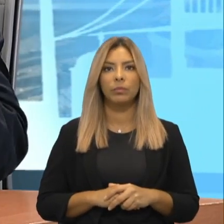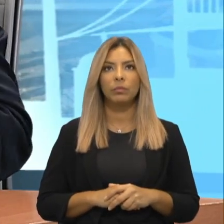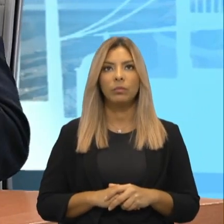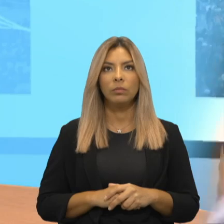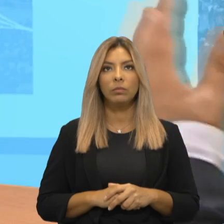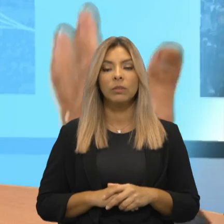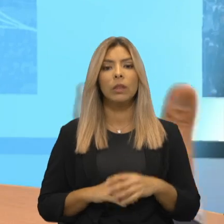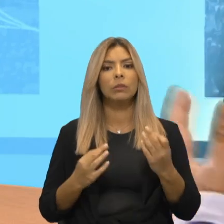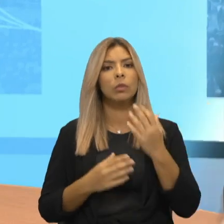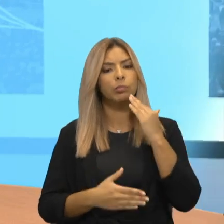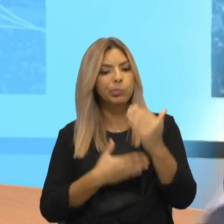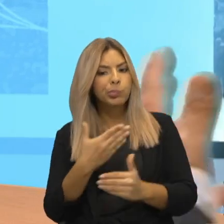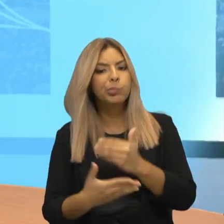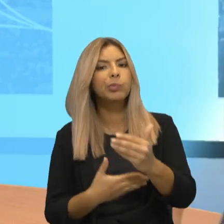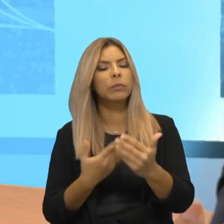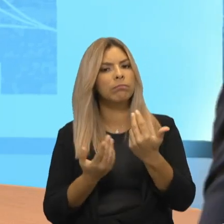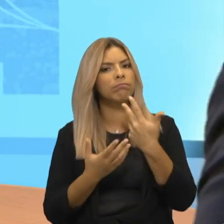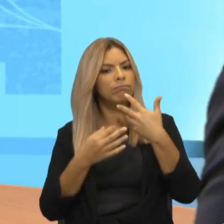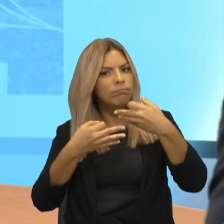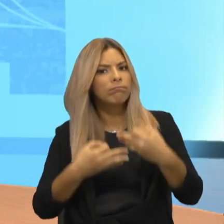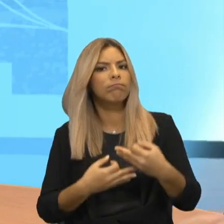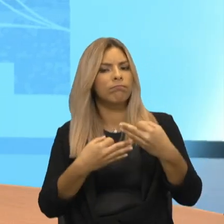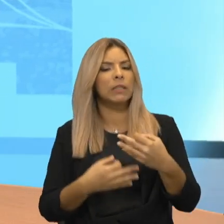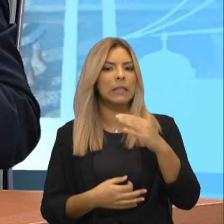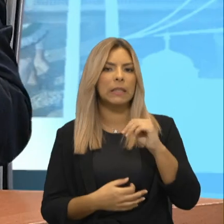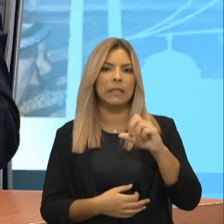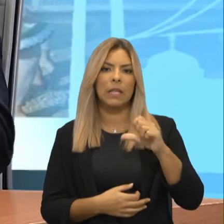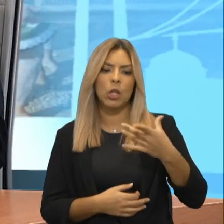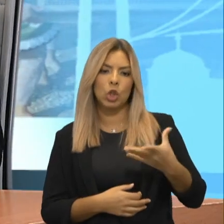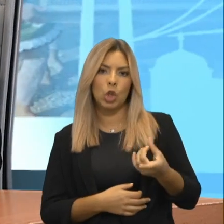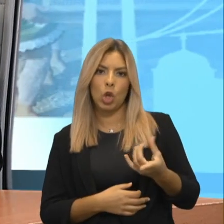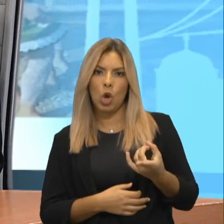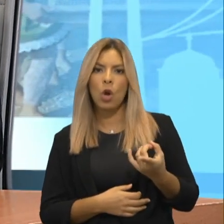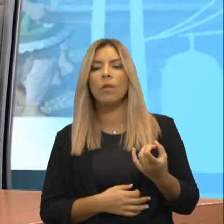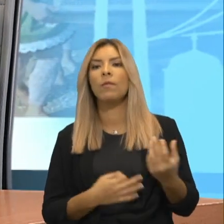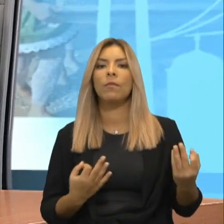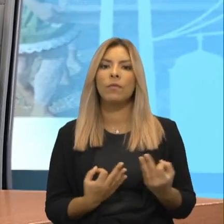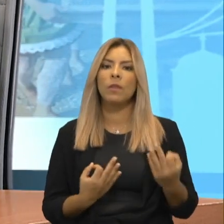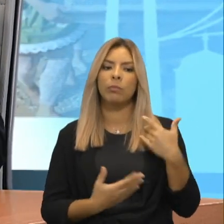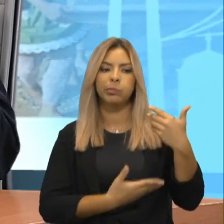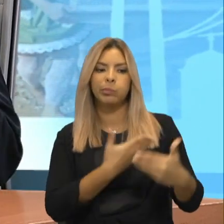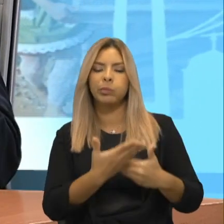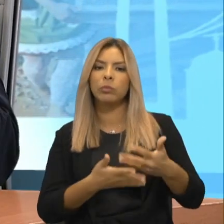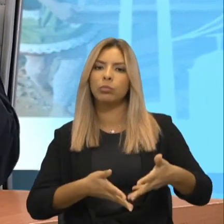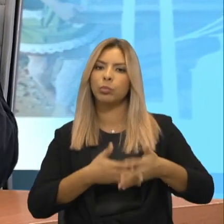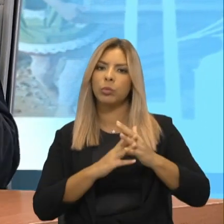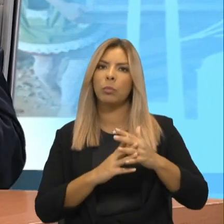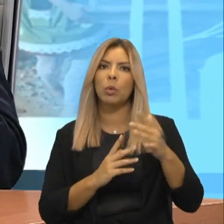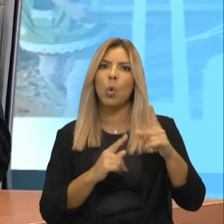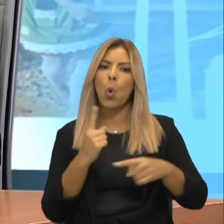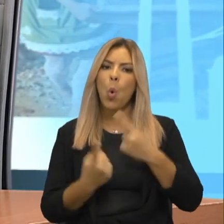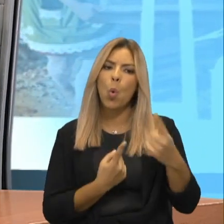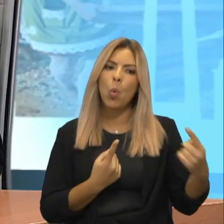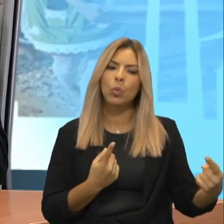foi-se afirmando, e naquele contexto muito complexo do século XIX, conseguiram consolidar-se no meio de tantas hostilidades